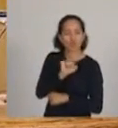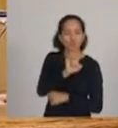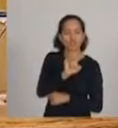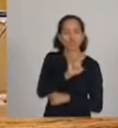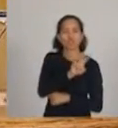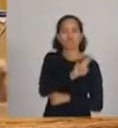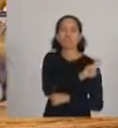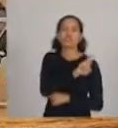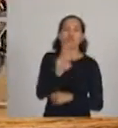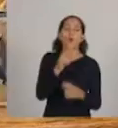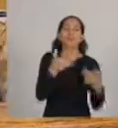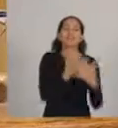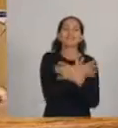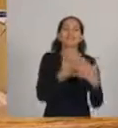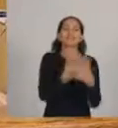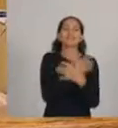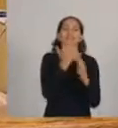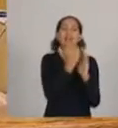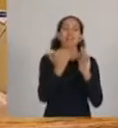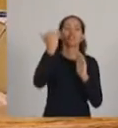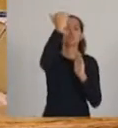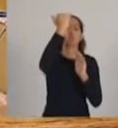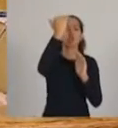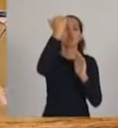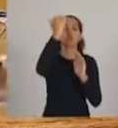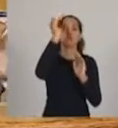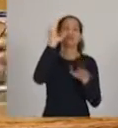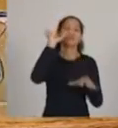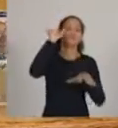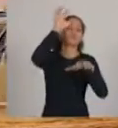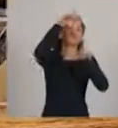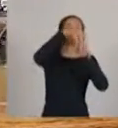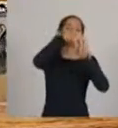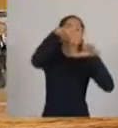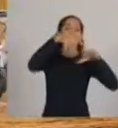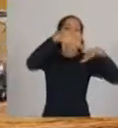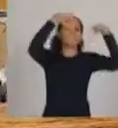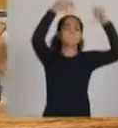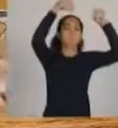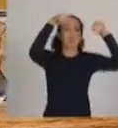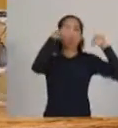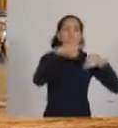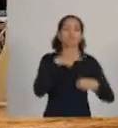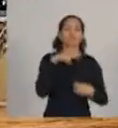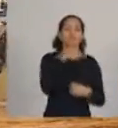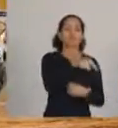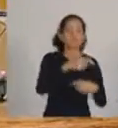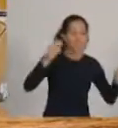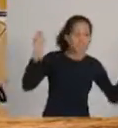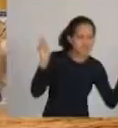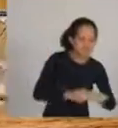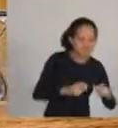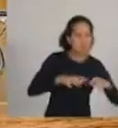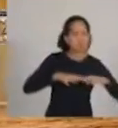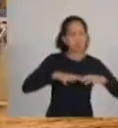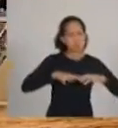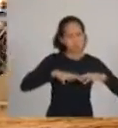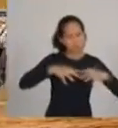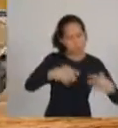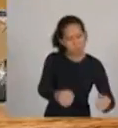essa região, mas é onde fica o Palácio Anchieta, ela teve a capacidade, a coragem,